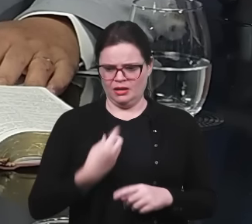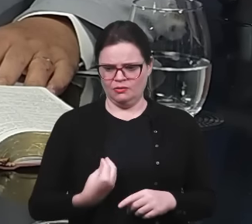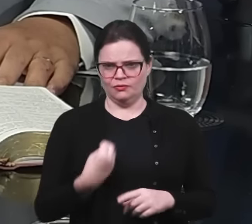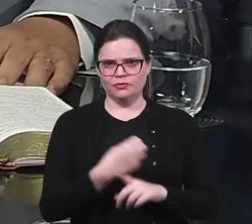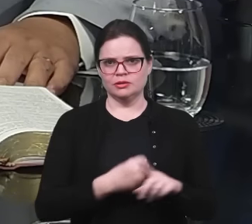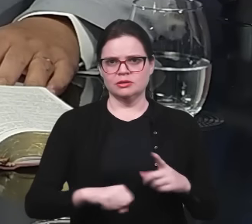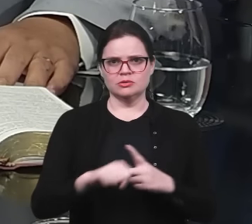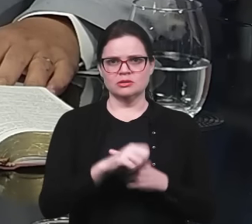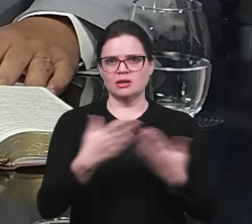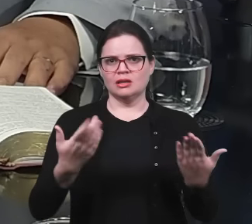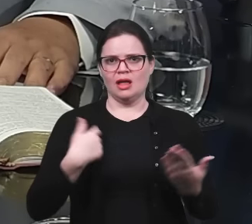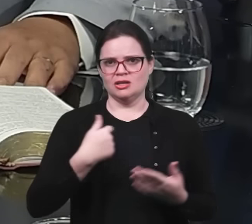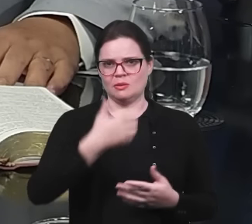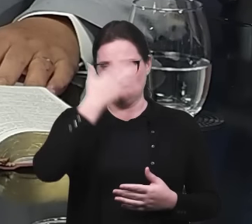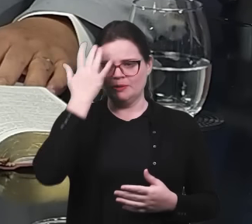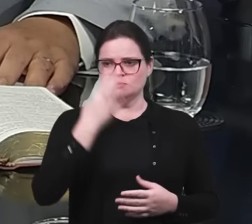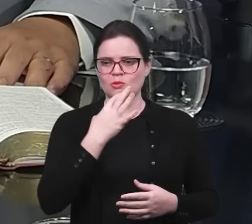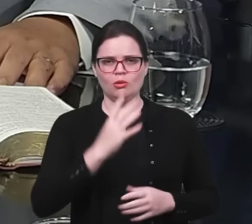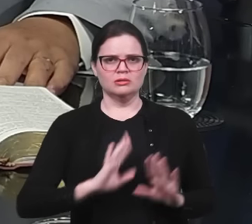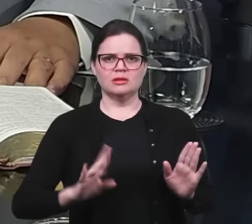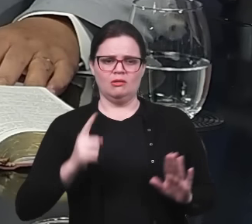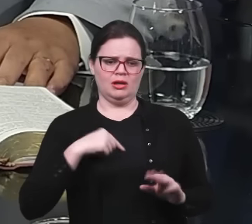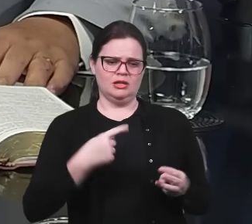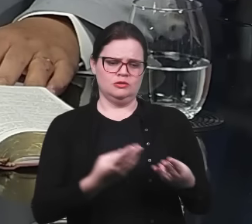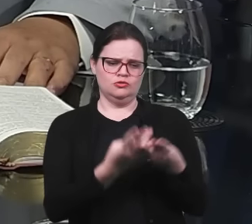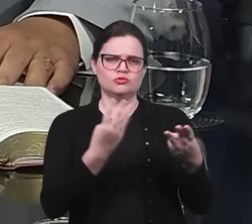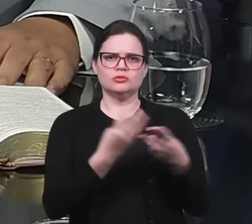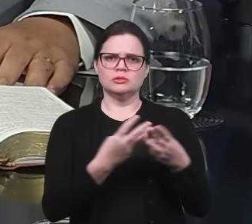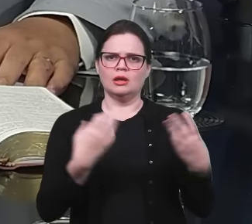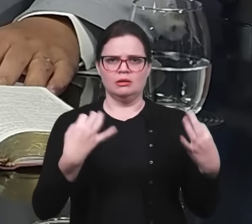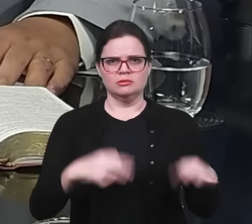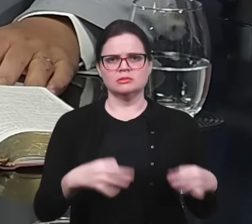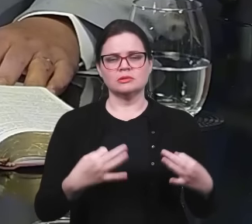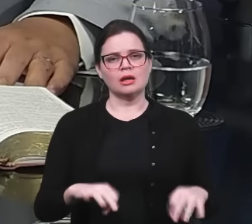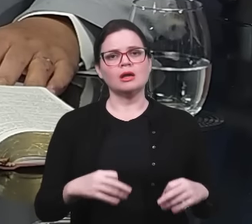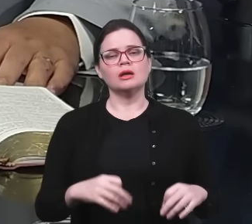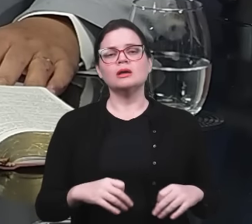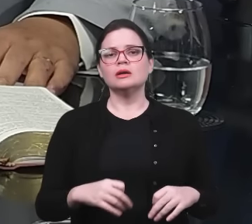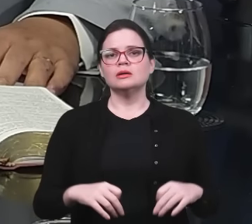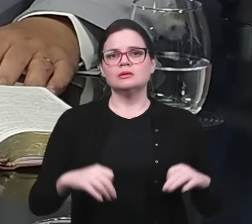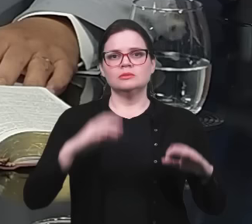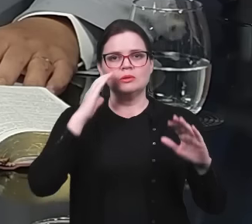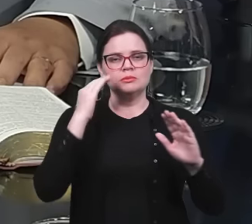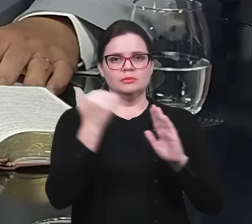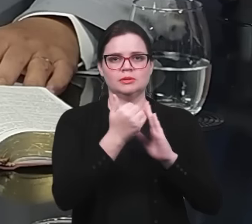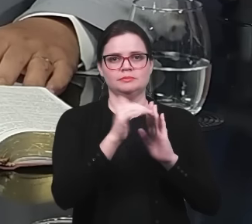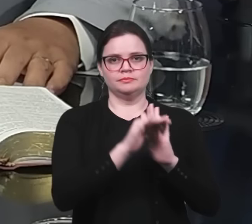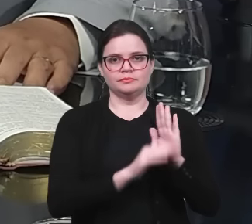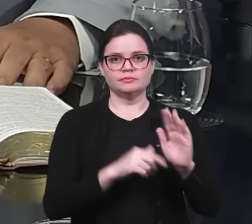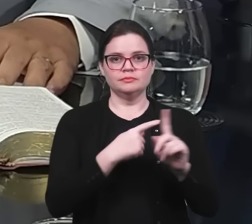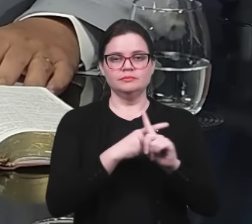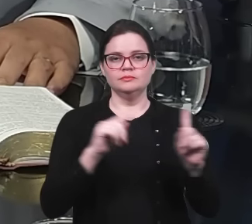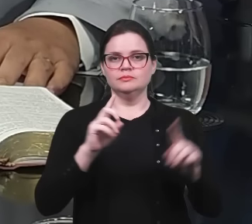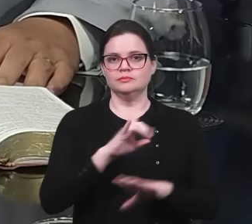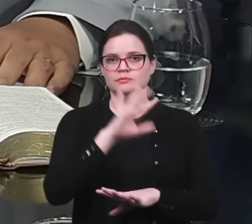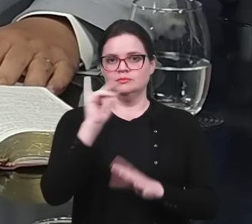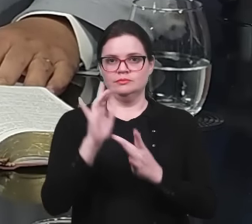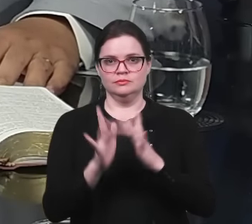ele era judeu, certamente seguia os ensinos, mas no dia que Jesus aproximou